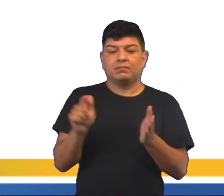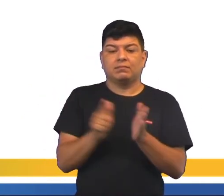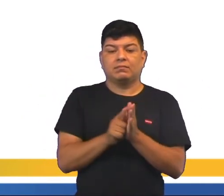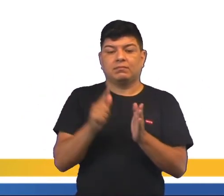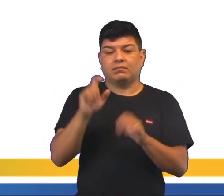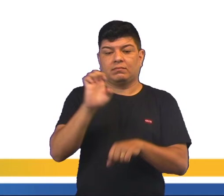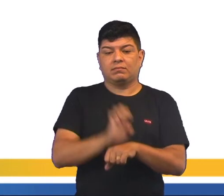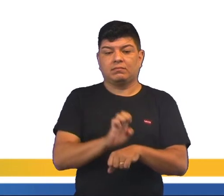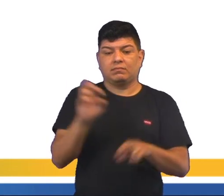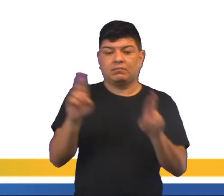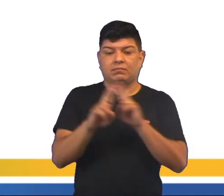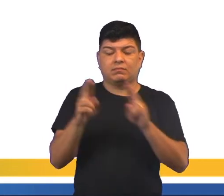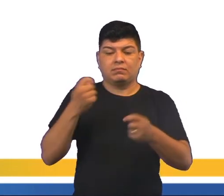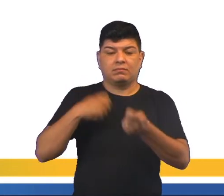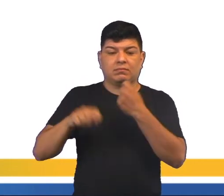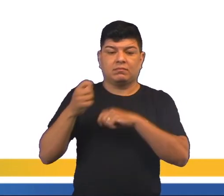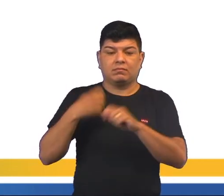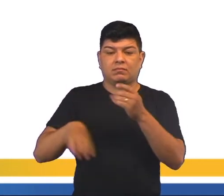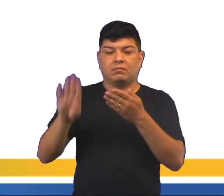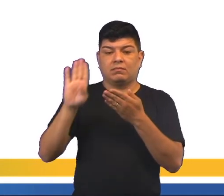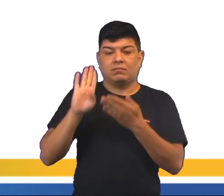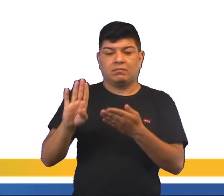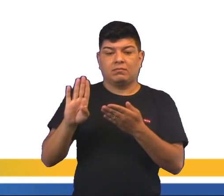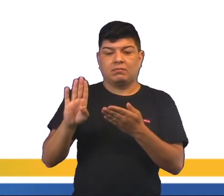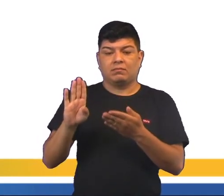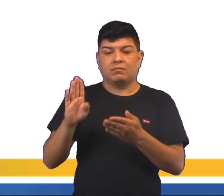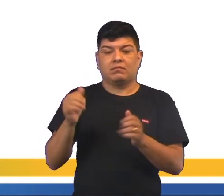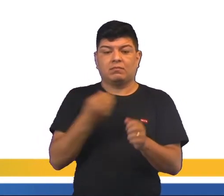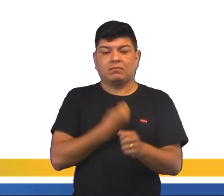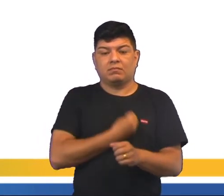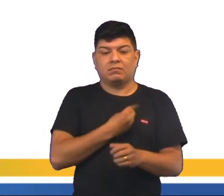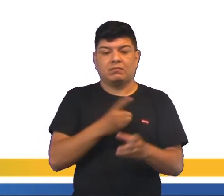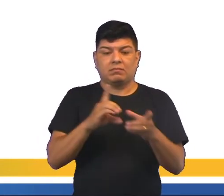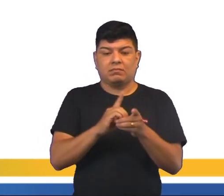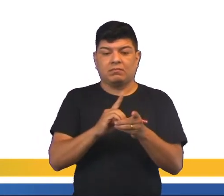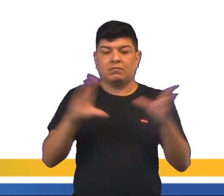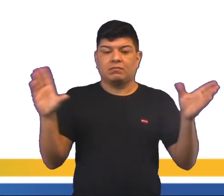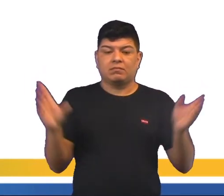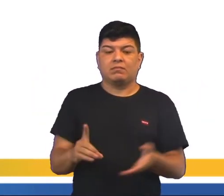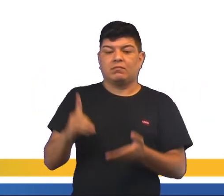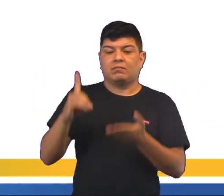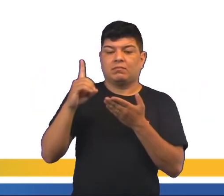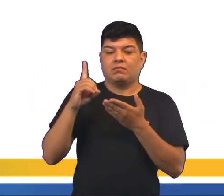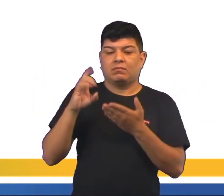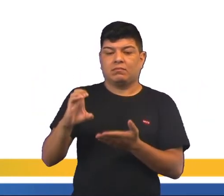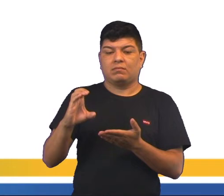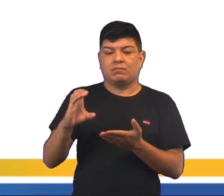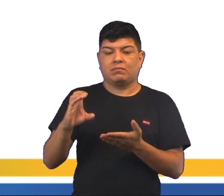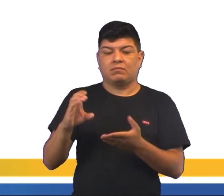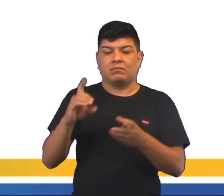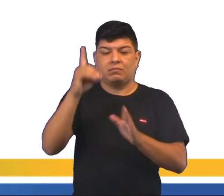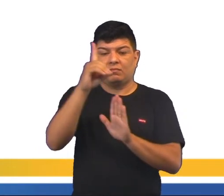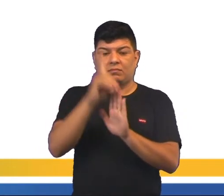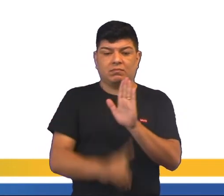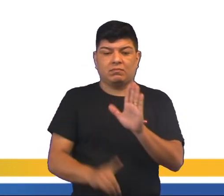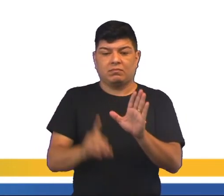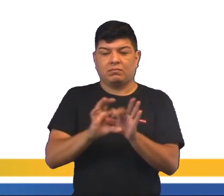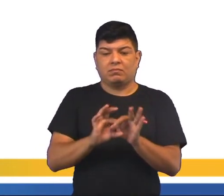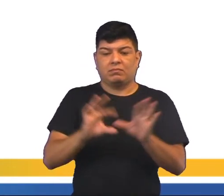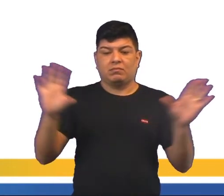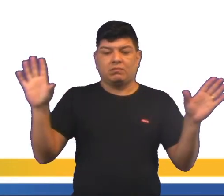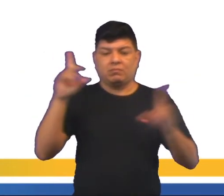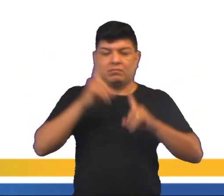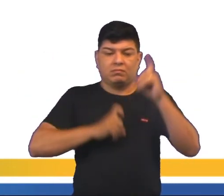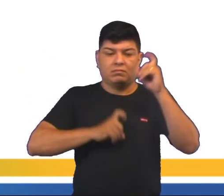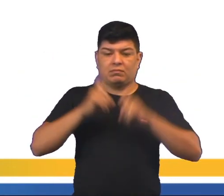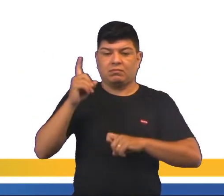o papel do Estado em relação à economia; letra B, a participação democrática; letra C, o direito à